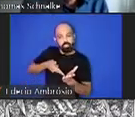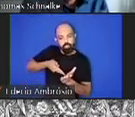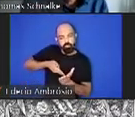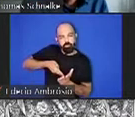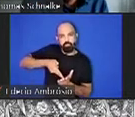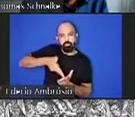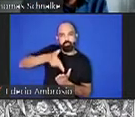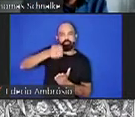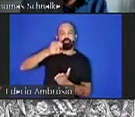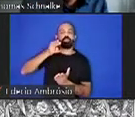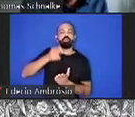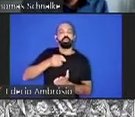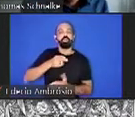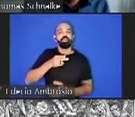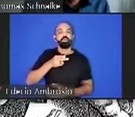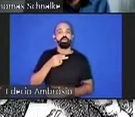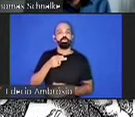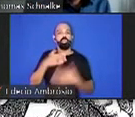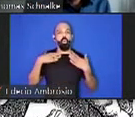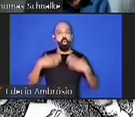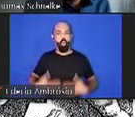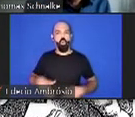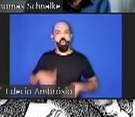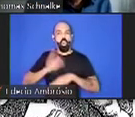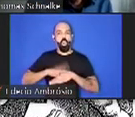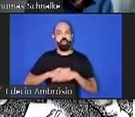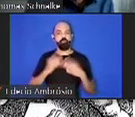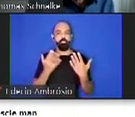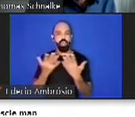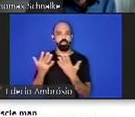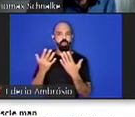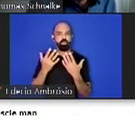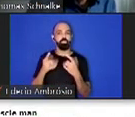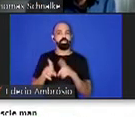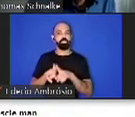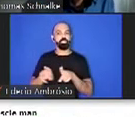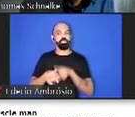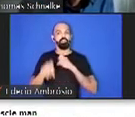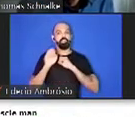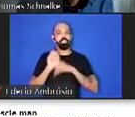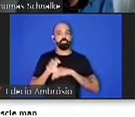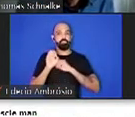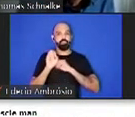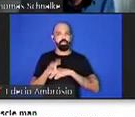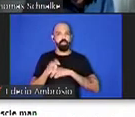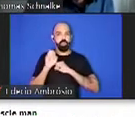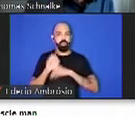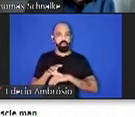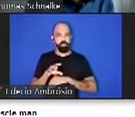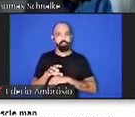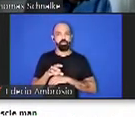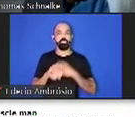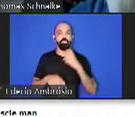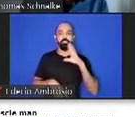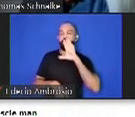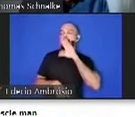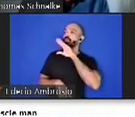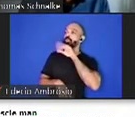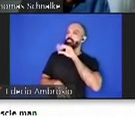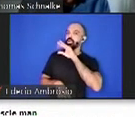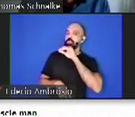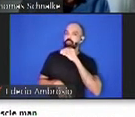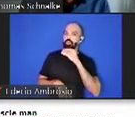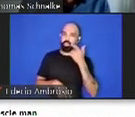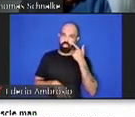o corpo manualmente e também está dando a aula oralmente para os alunos sobre o que ele vê.